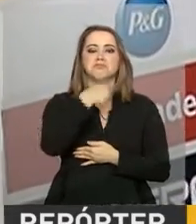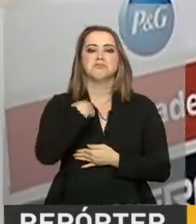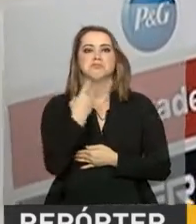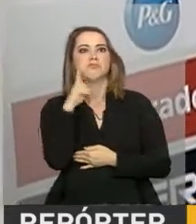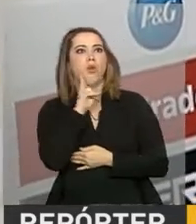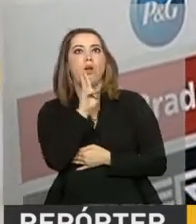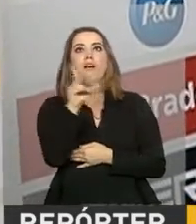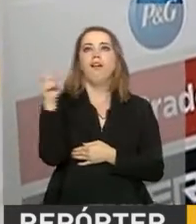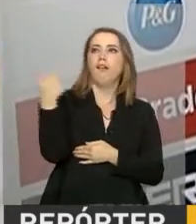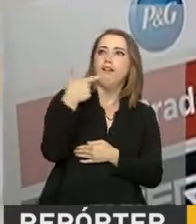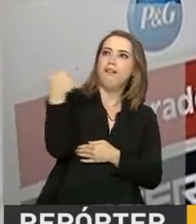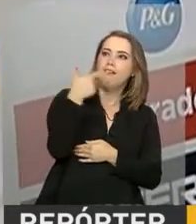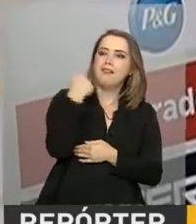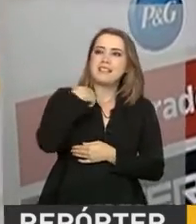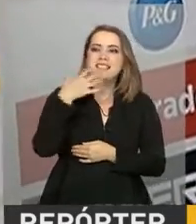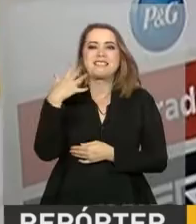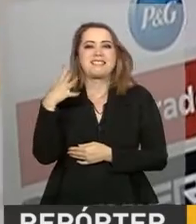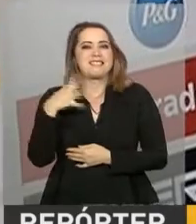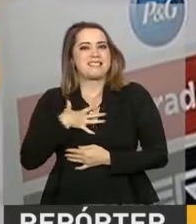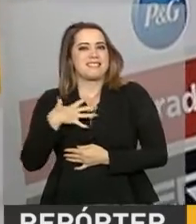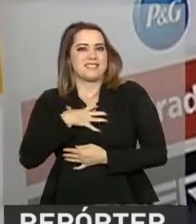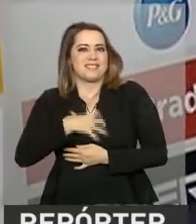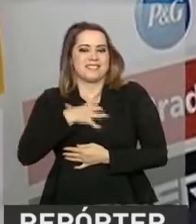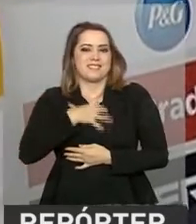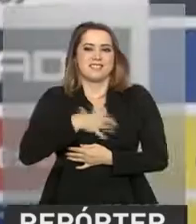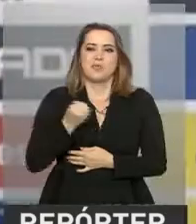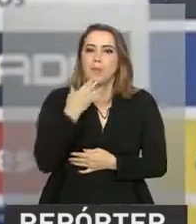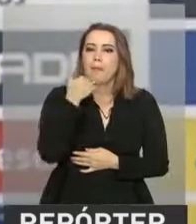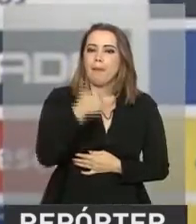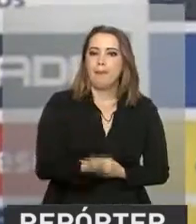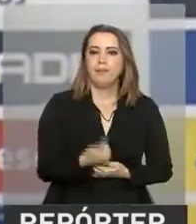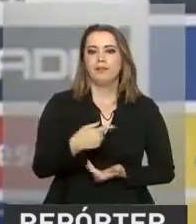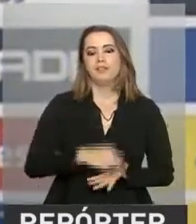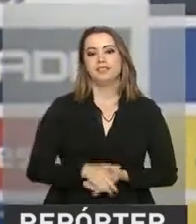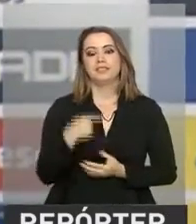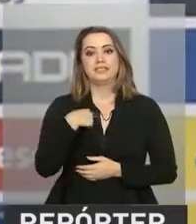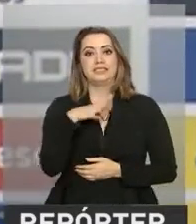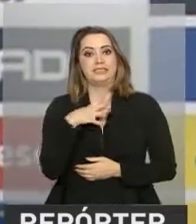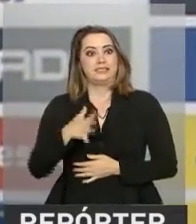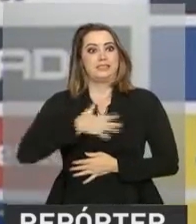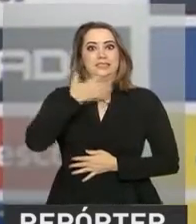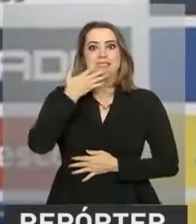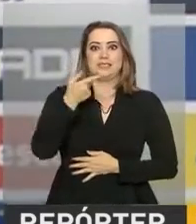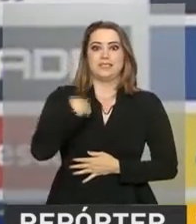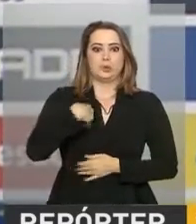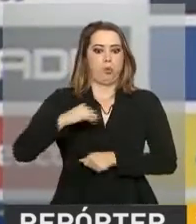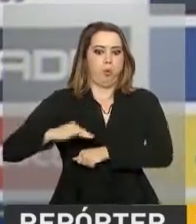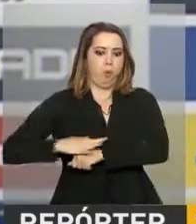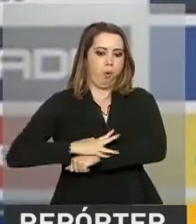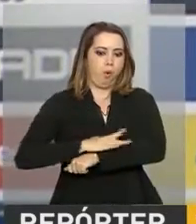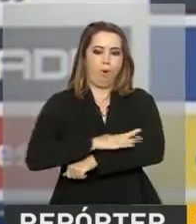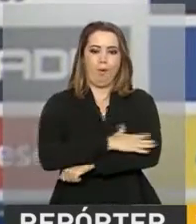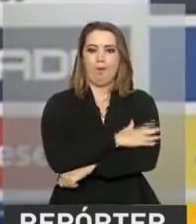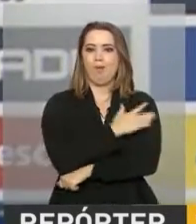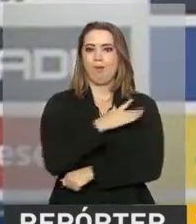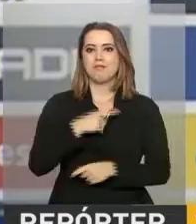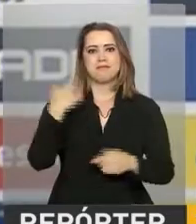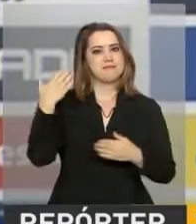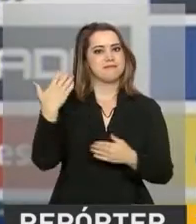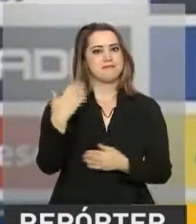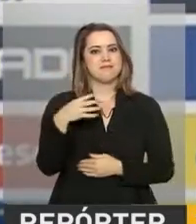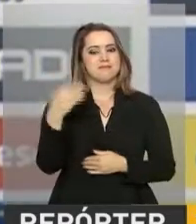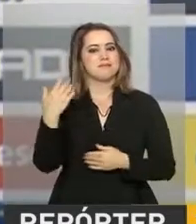em segundo, aí foi a melhor sensação que eu já tive. Eu fiquei muito surpreso, até mesmo me arrepiei dentro da prova e fiquei